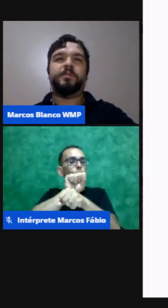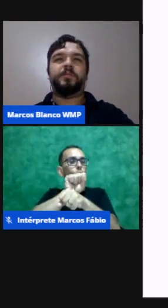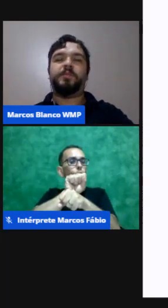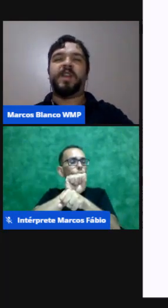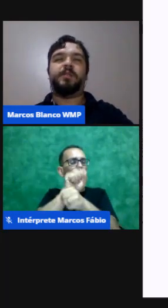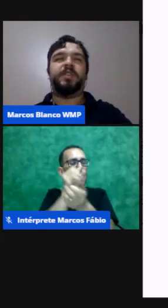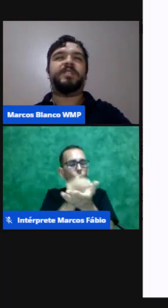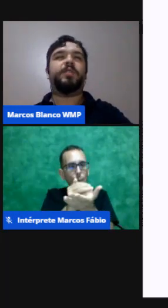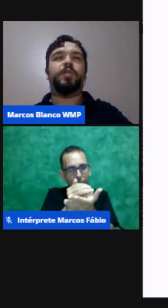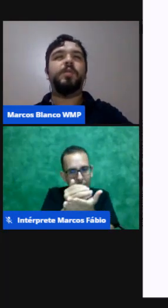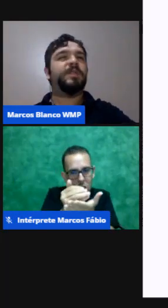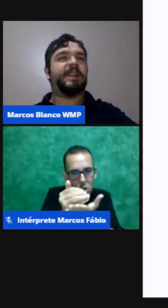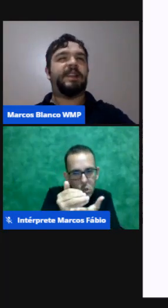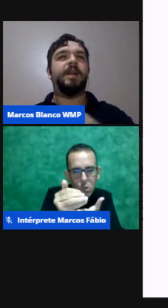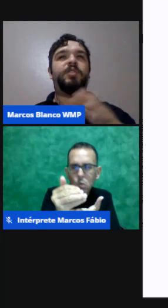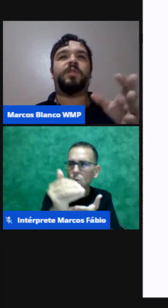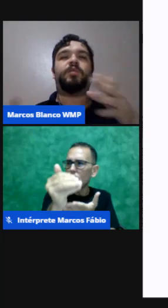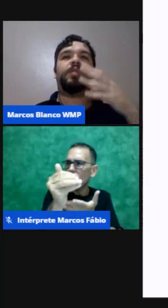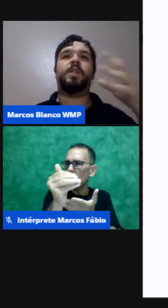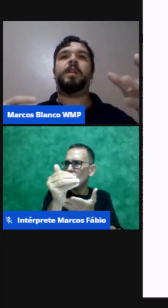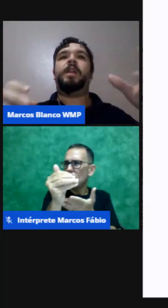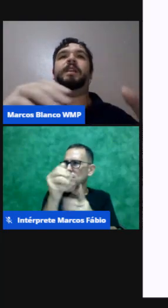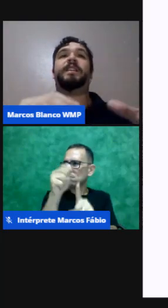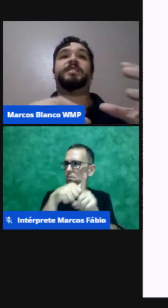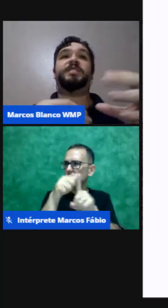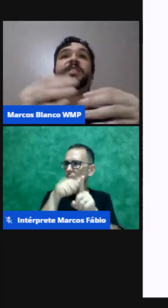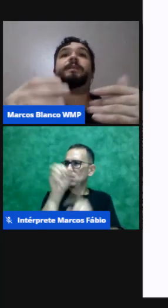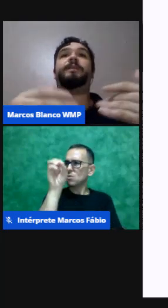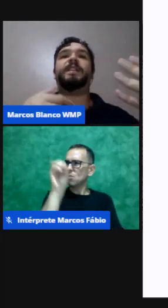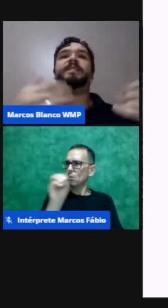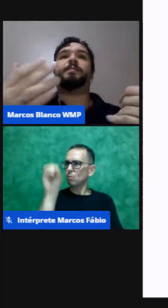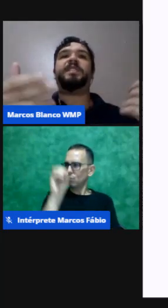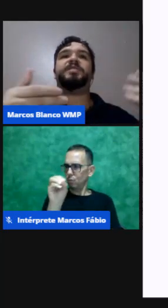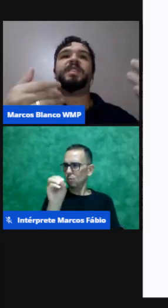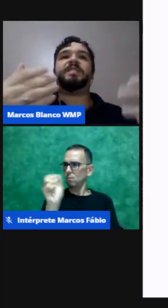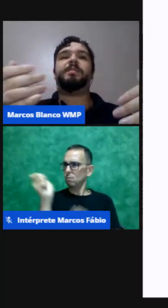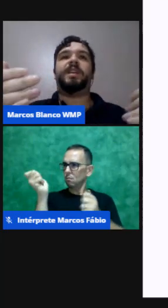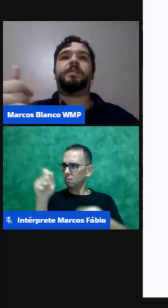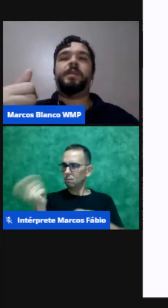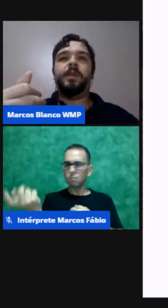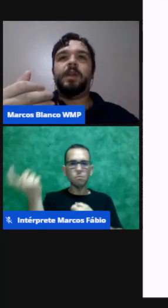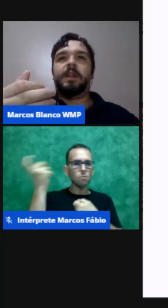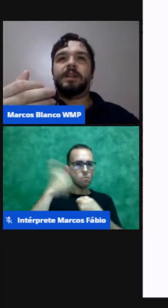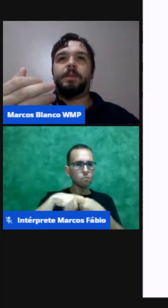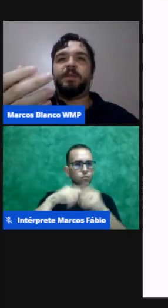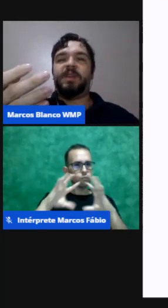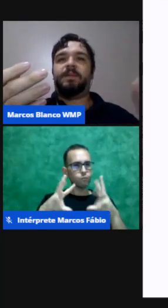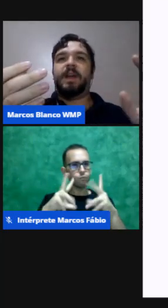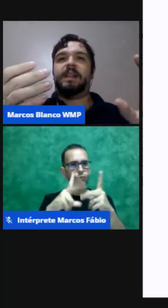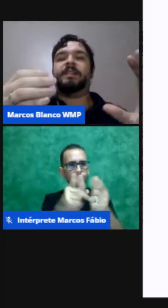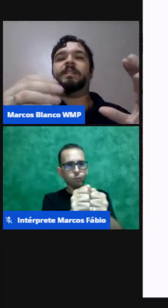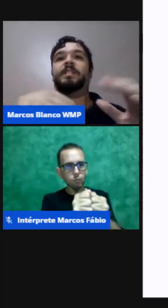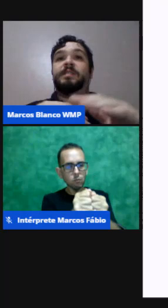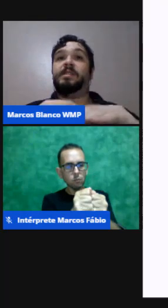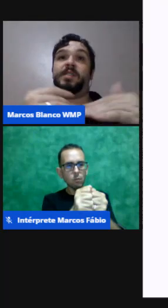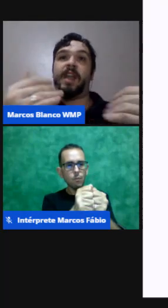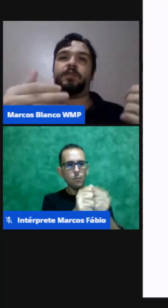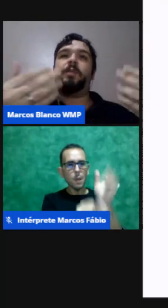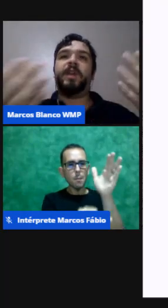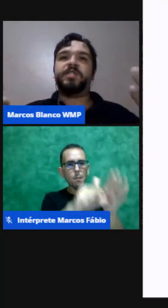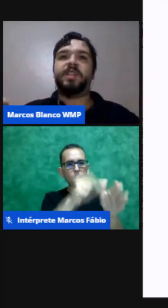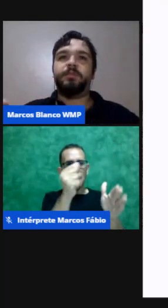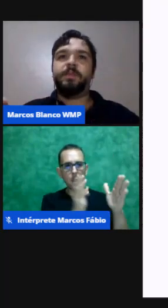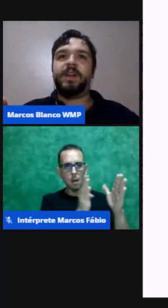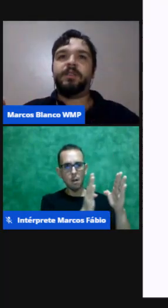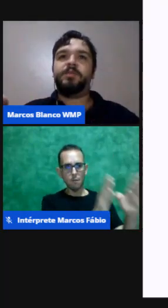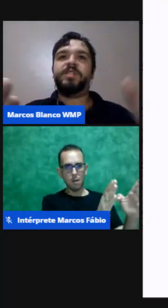início de outubro, setembro, a gente voltou. E a gente já fez a parte de engajamento na primeira fase.